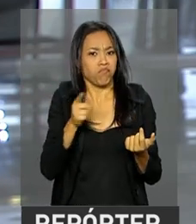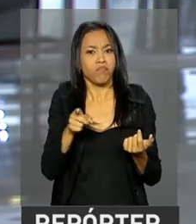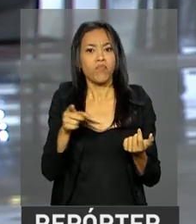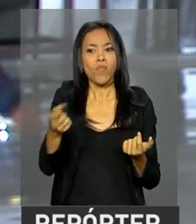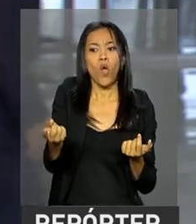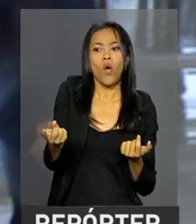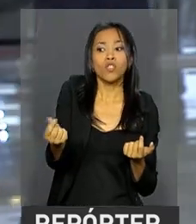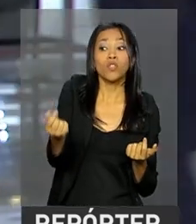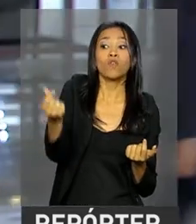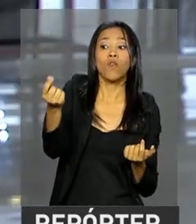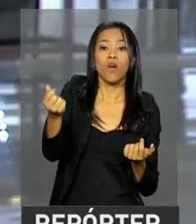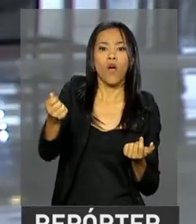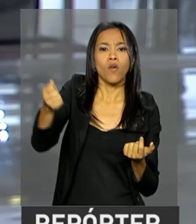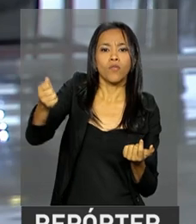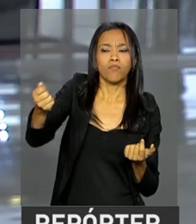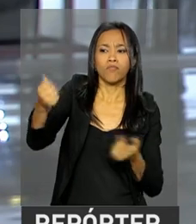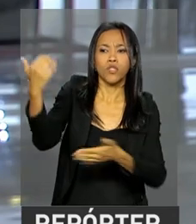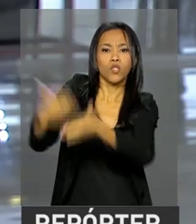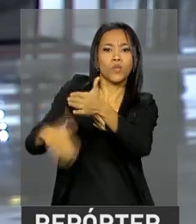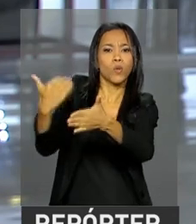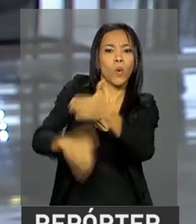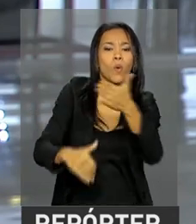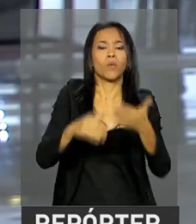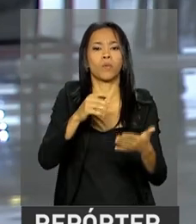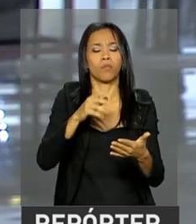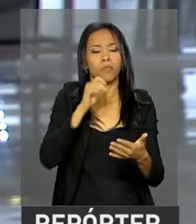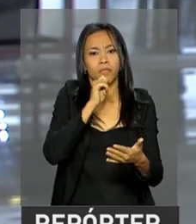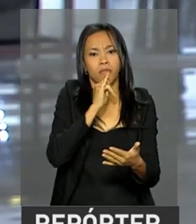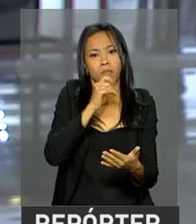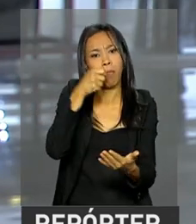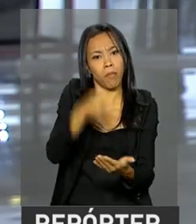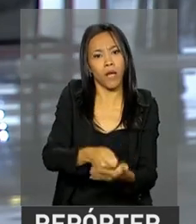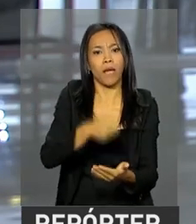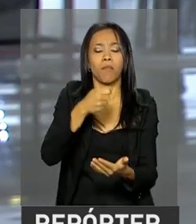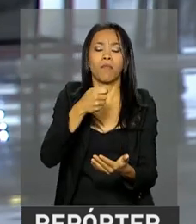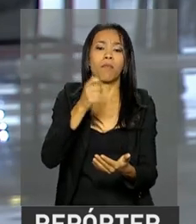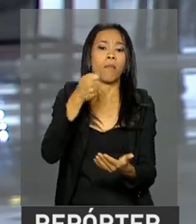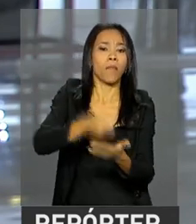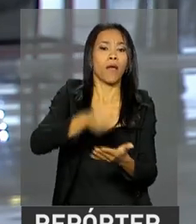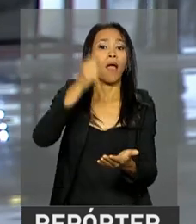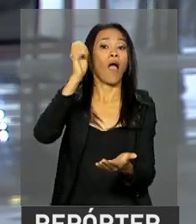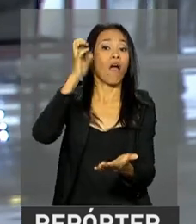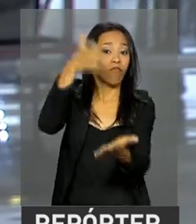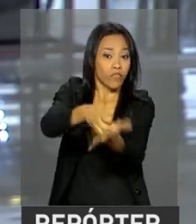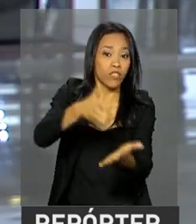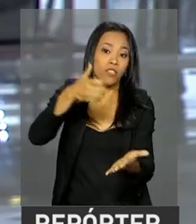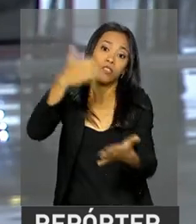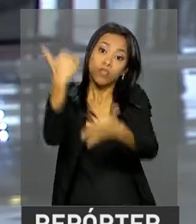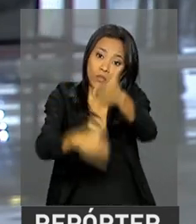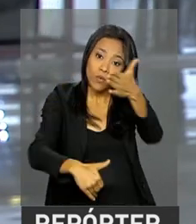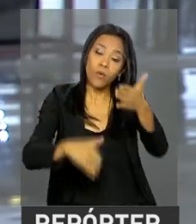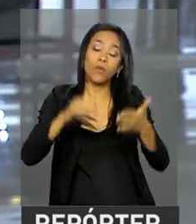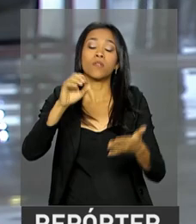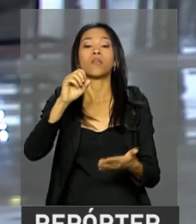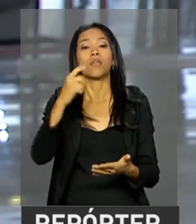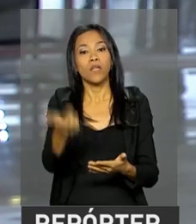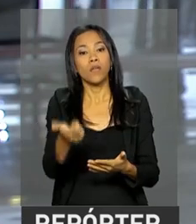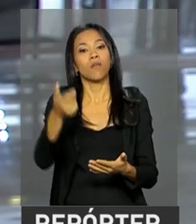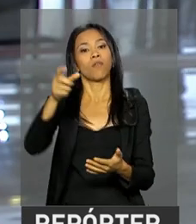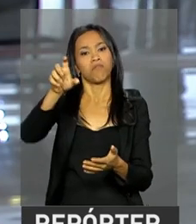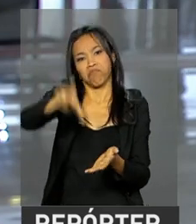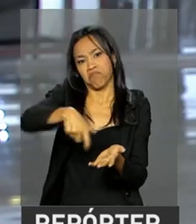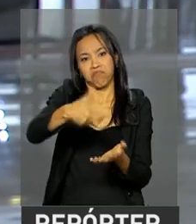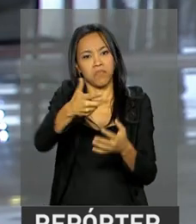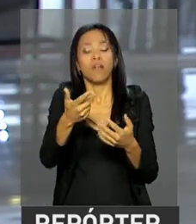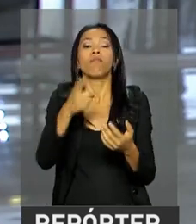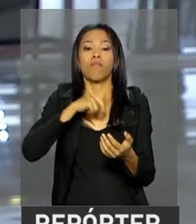oferta de desconto por causa de um pagamento à vista ou um pagamento em dinheiro ela vai passar então a ser regulamentada bom ainda na